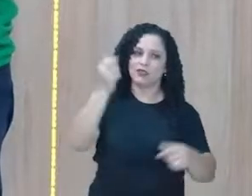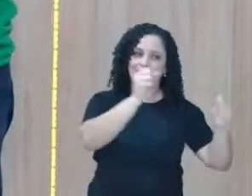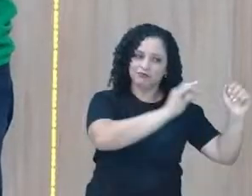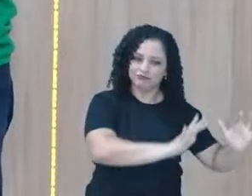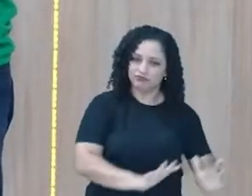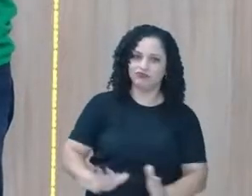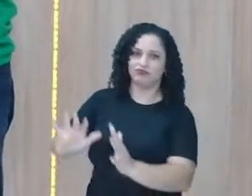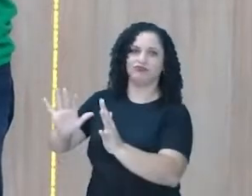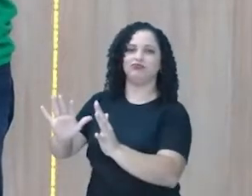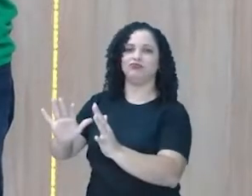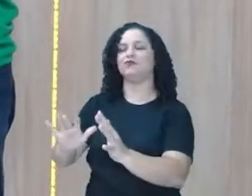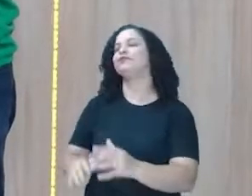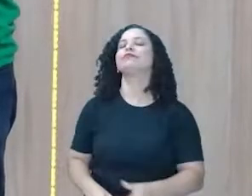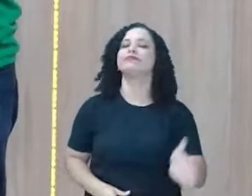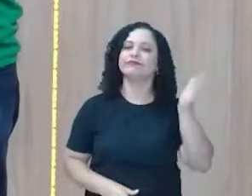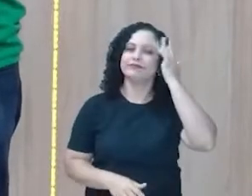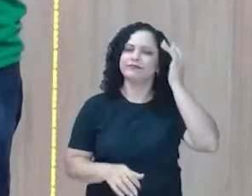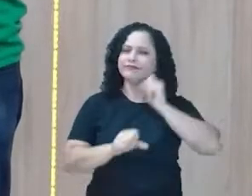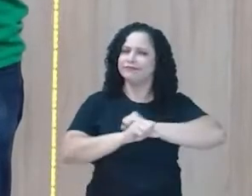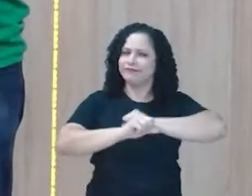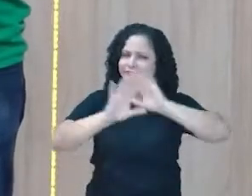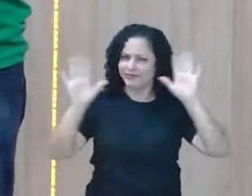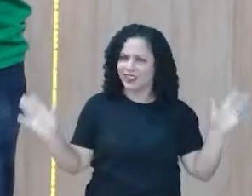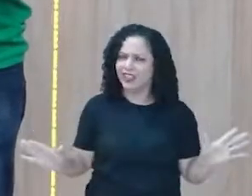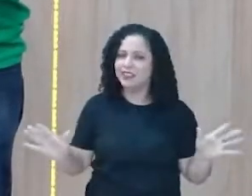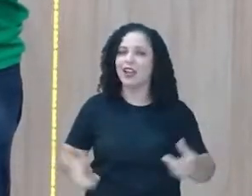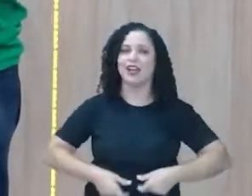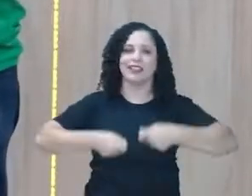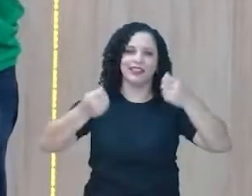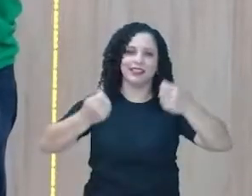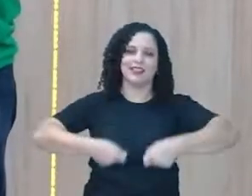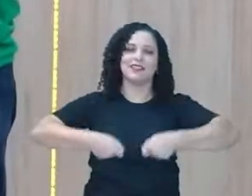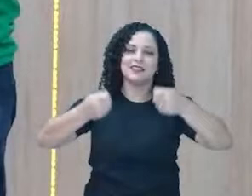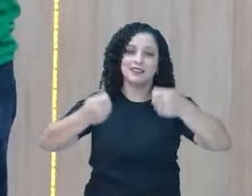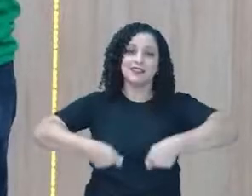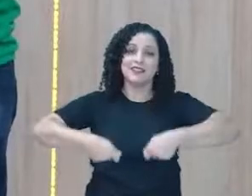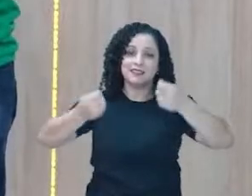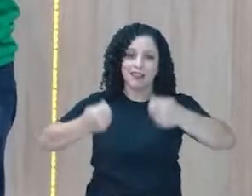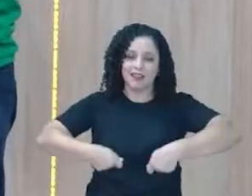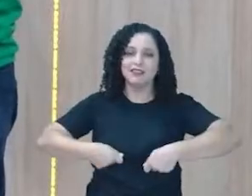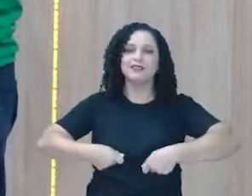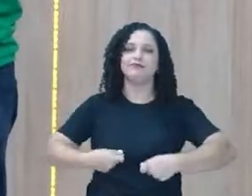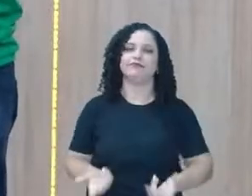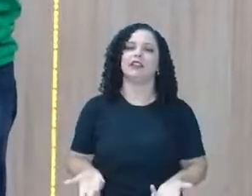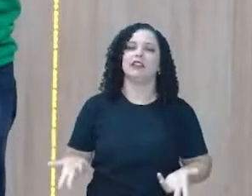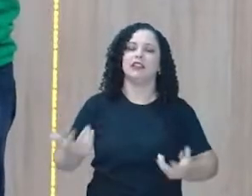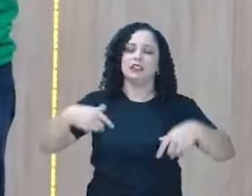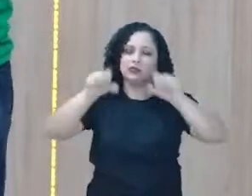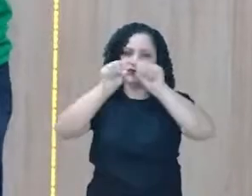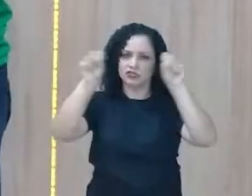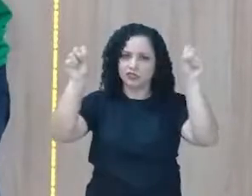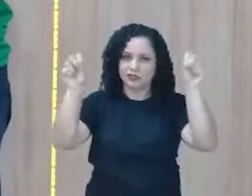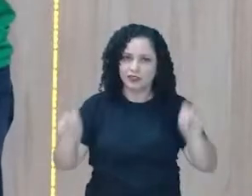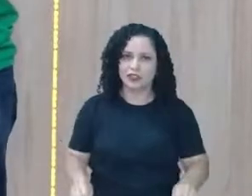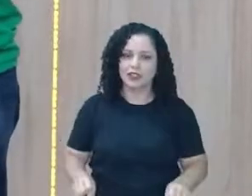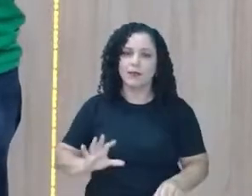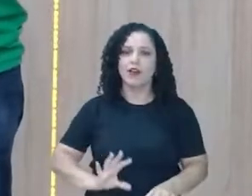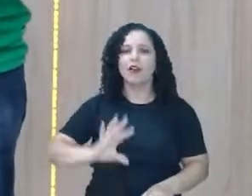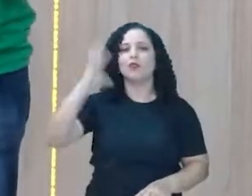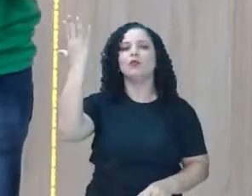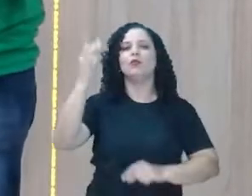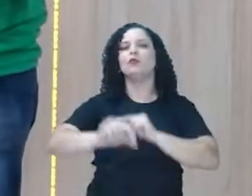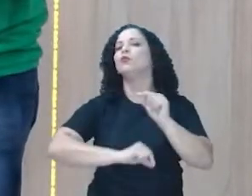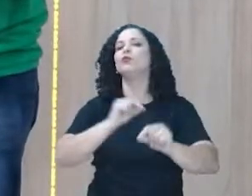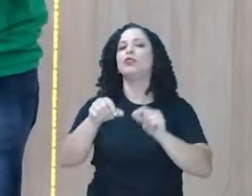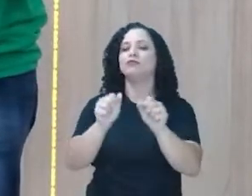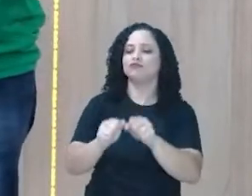esses territórios. Consegue compreender, pessoal? Então essa necessidade do sistema, tá? Ela vai gerar a